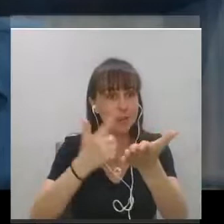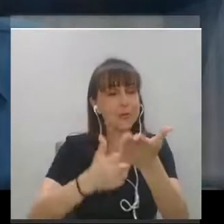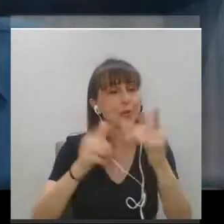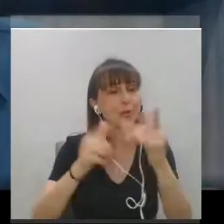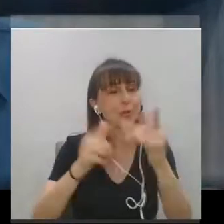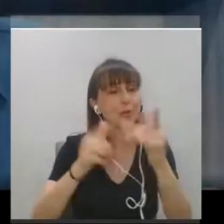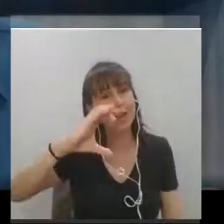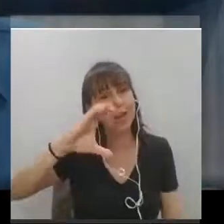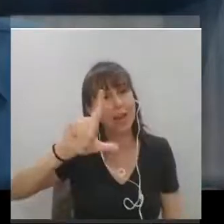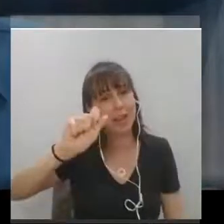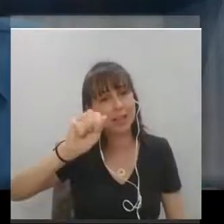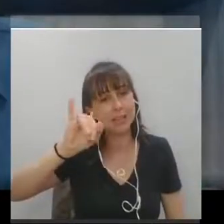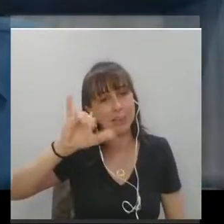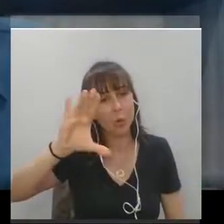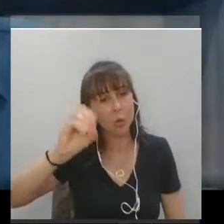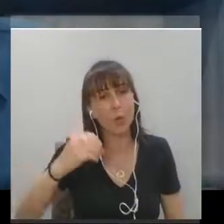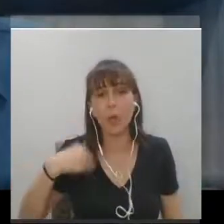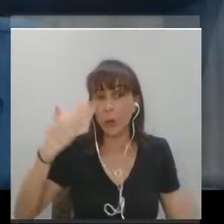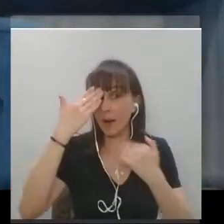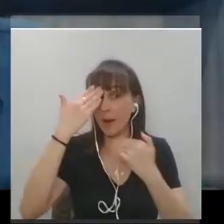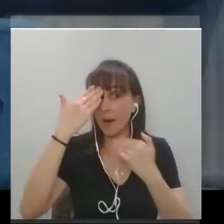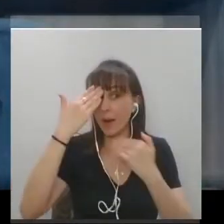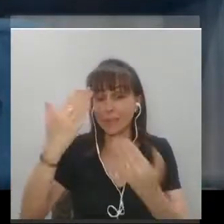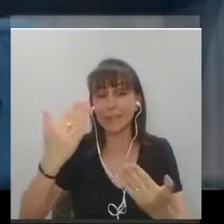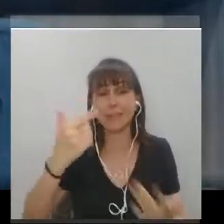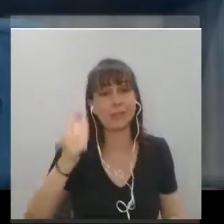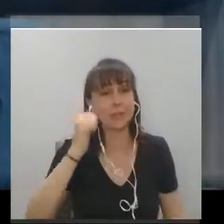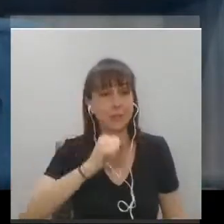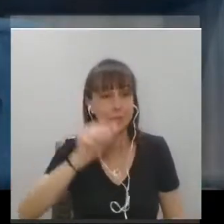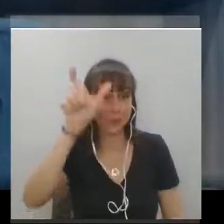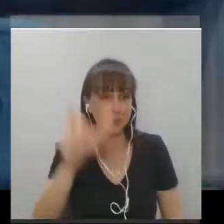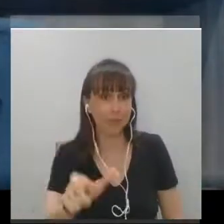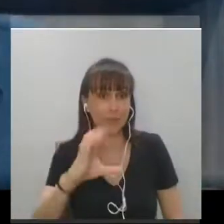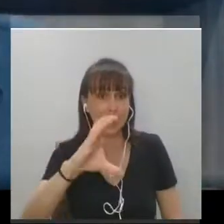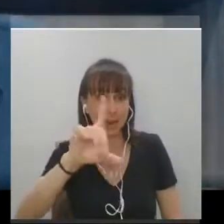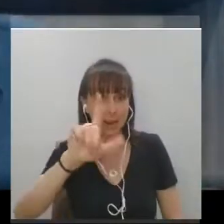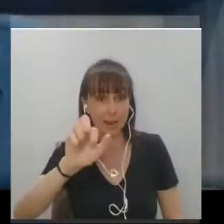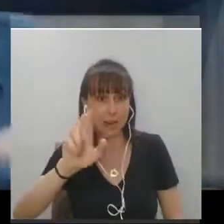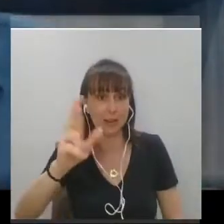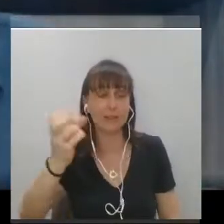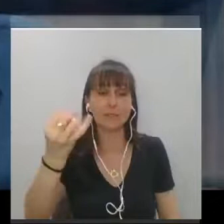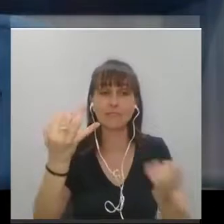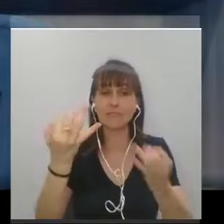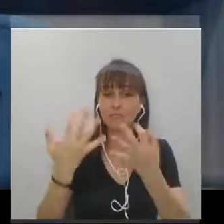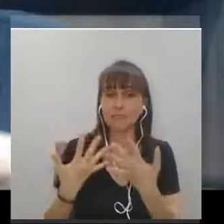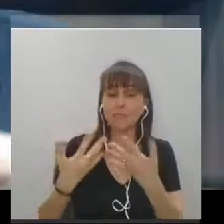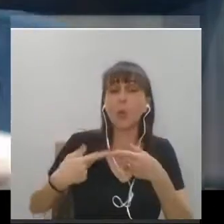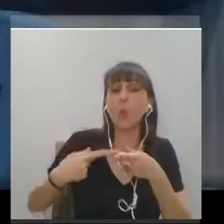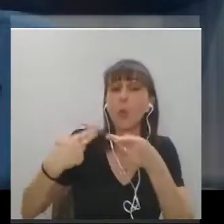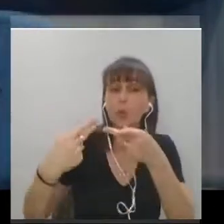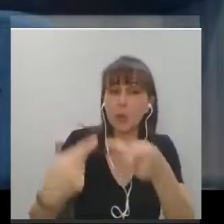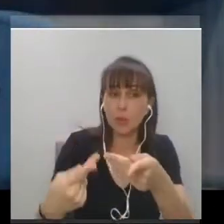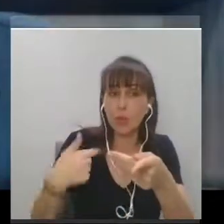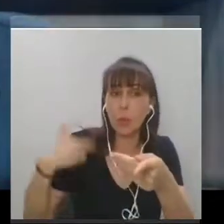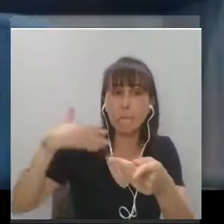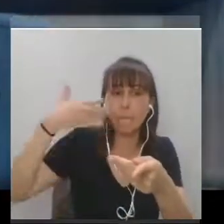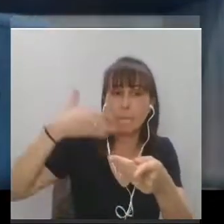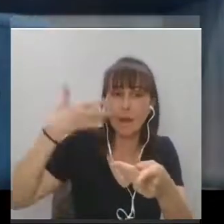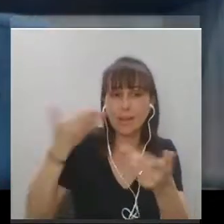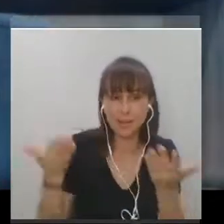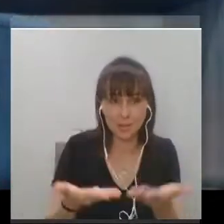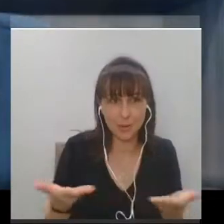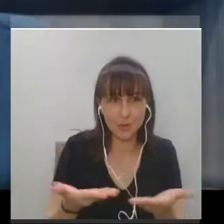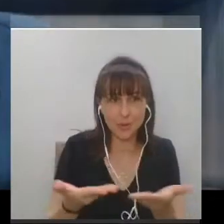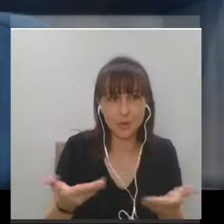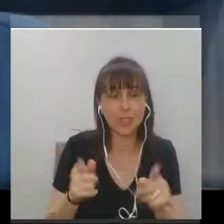né? Pelo convite aqui, por poder falar sobre isso aqui e desenvolver um pouco dessa linha de argumentação